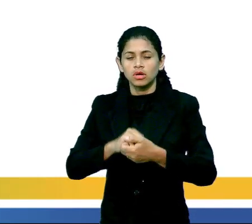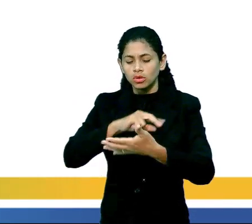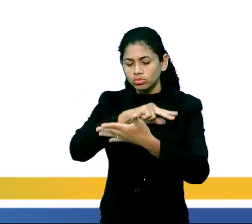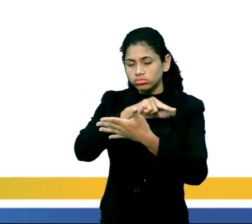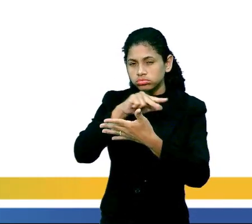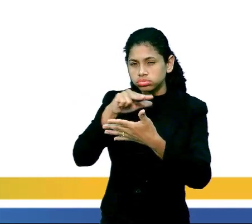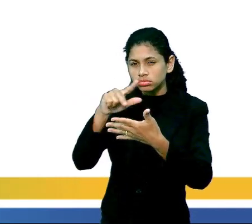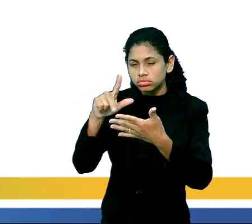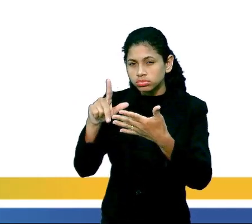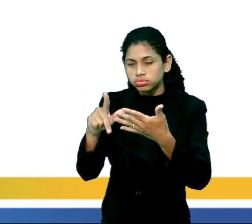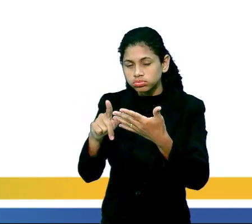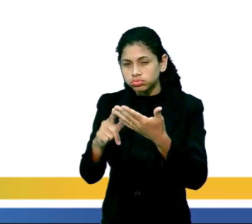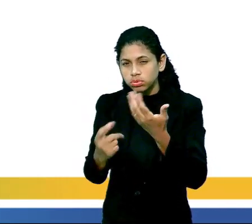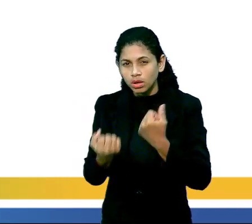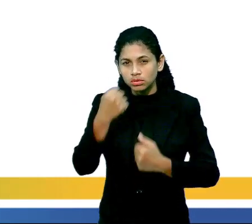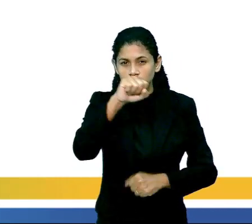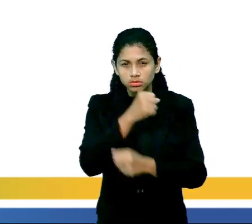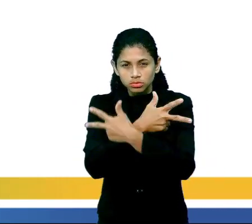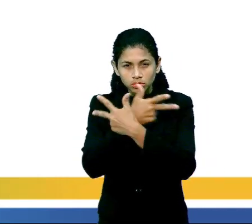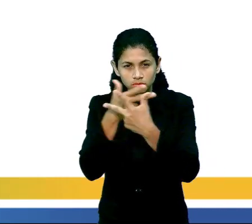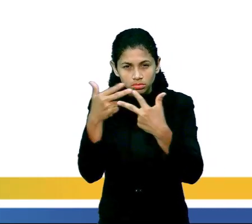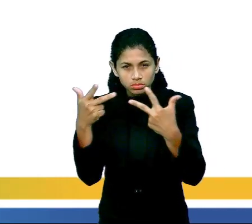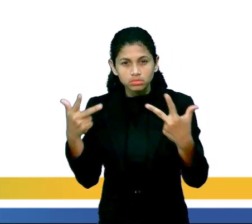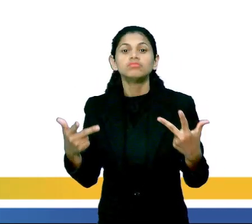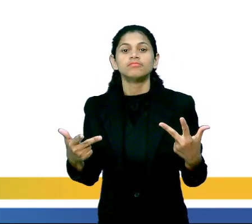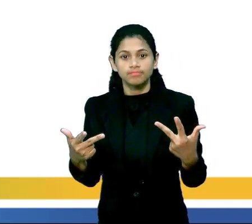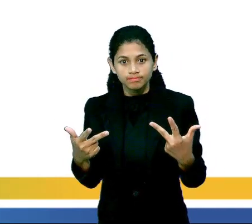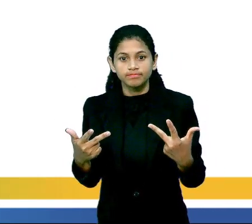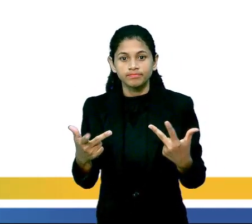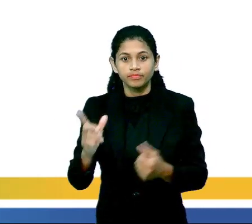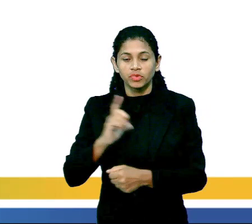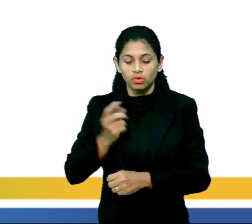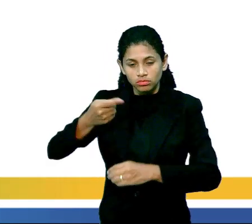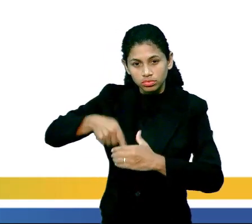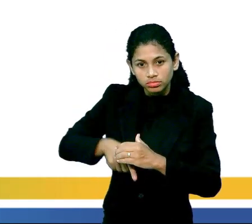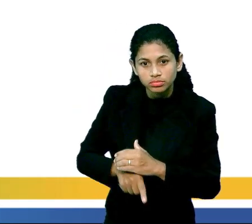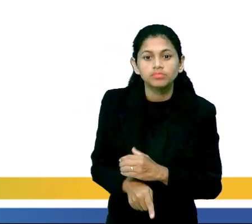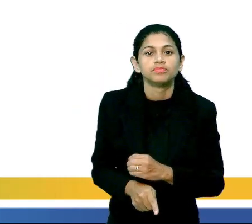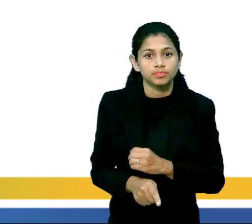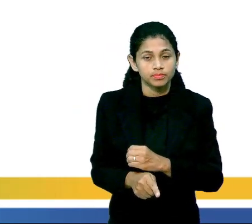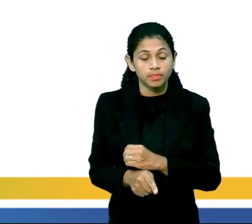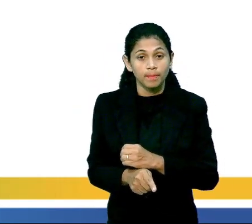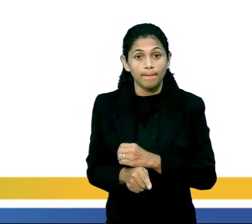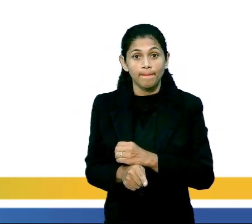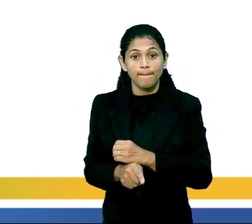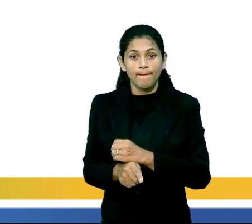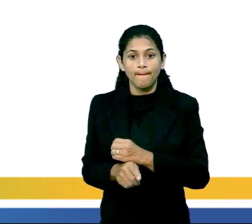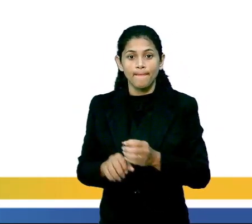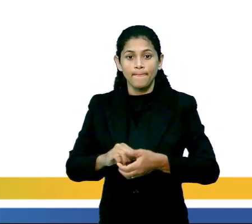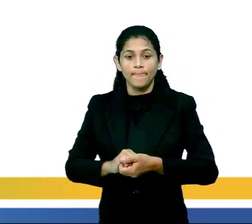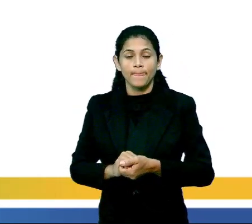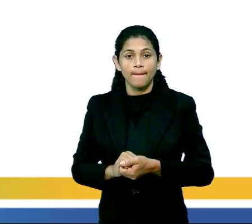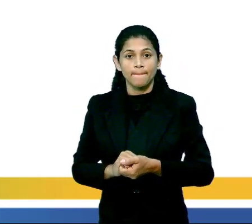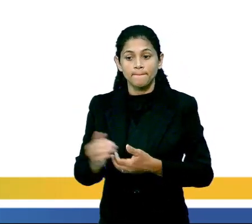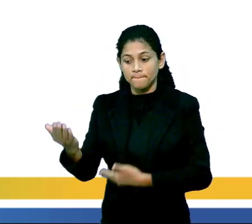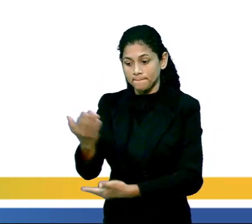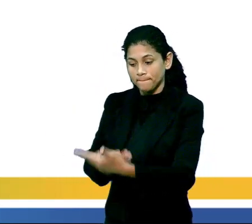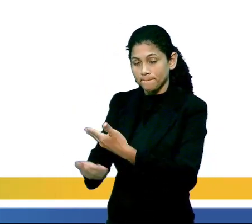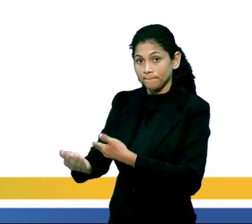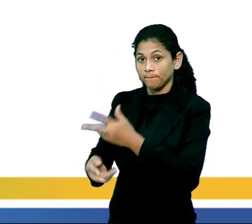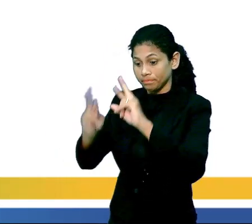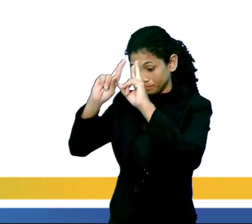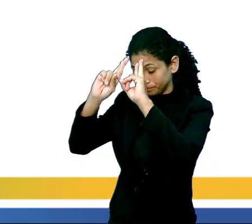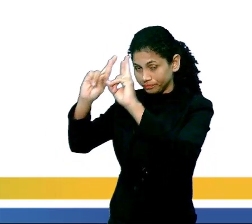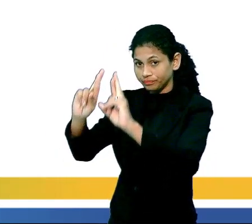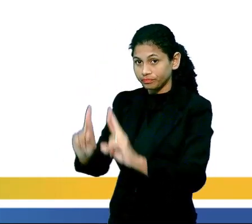entre outras, podem propiciar, além dos fundamentos específicos, os golpes, que a gente pode entender assim, a interação e o